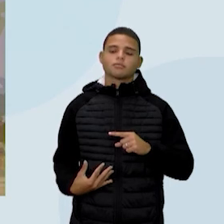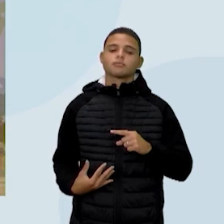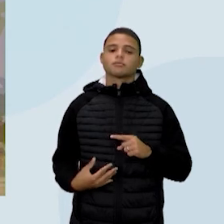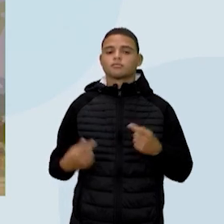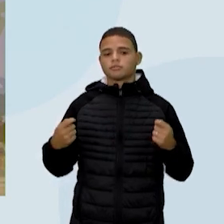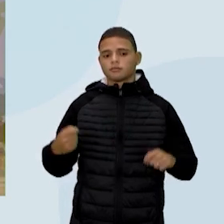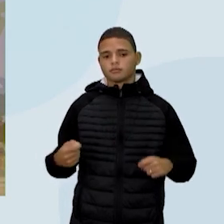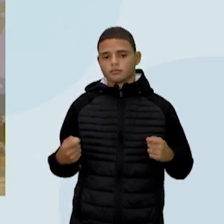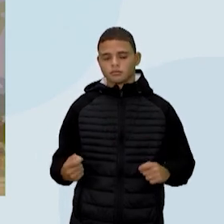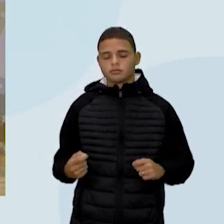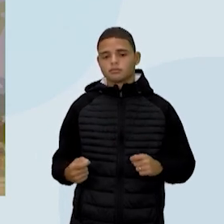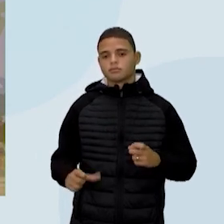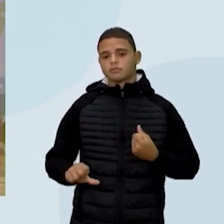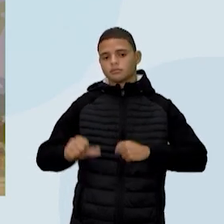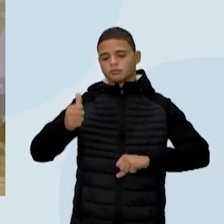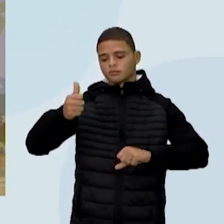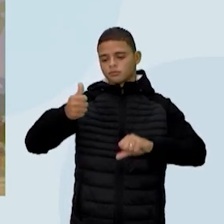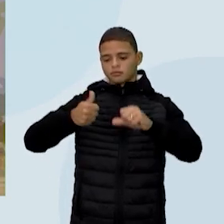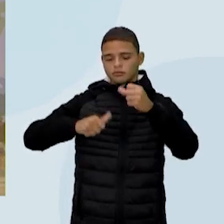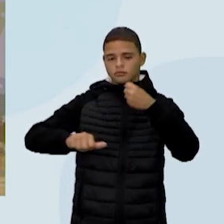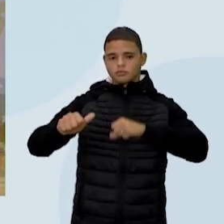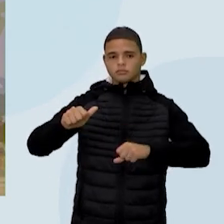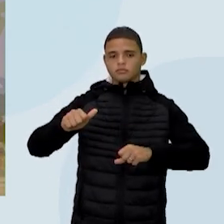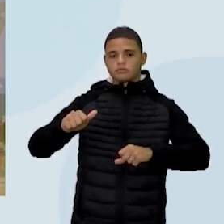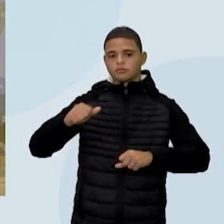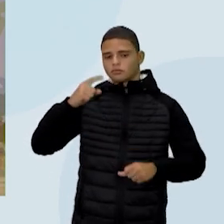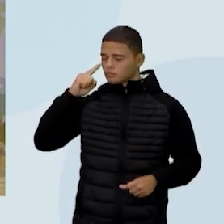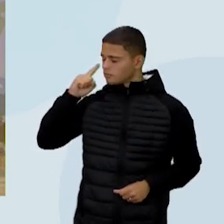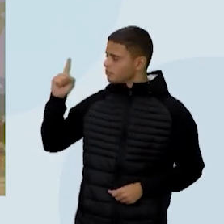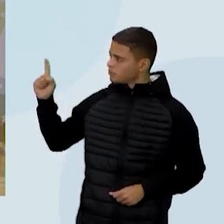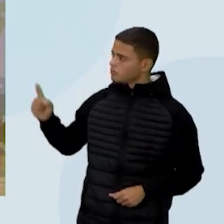vou precisar inverter essa parte aqui.